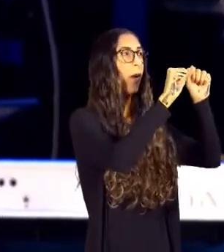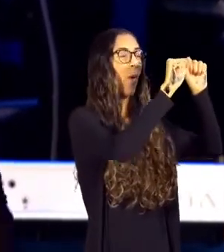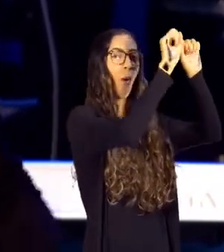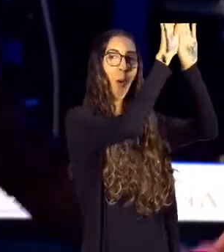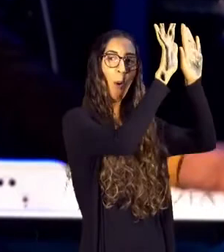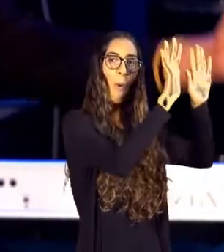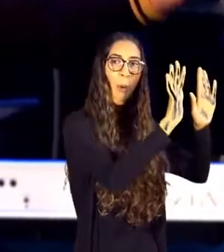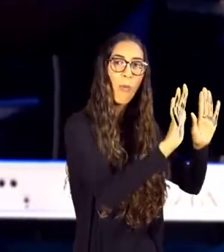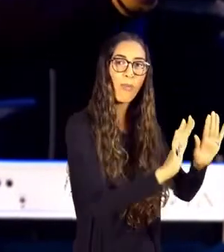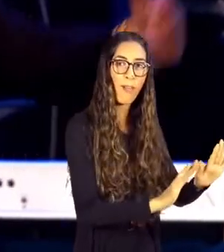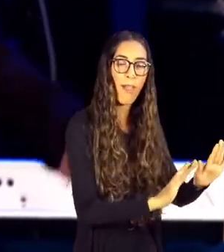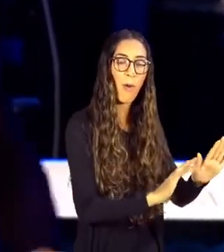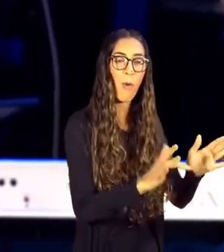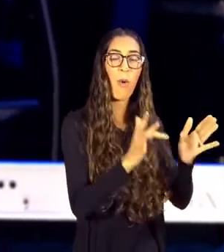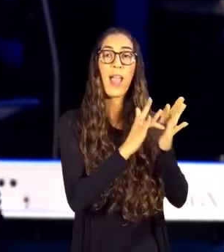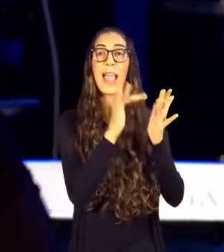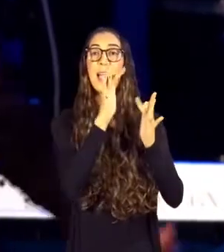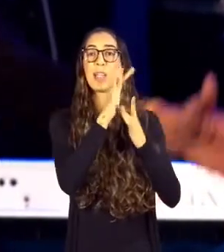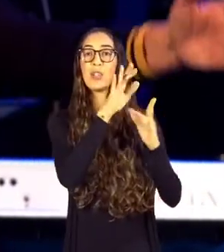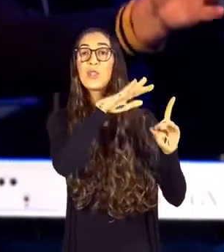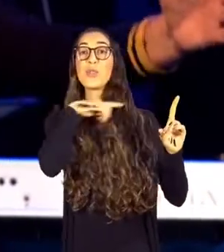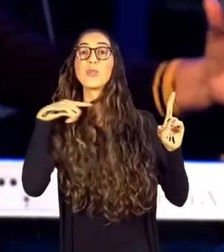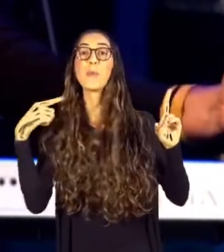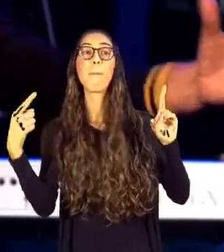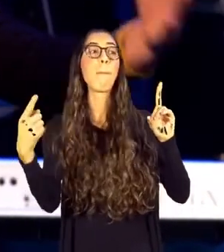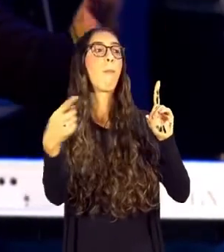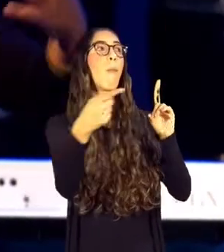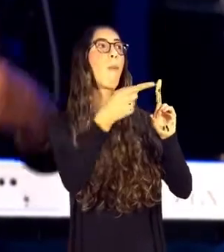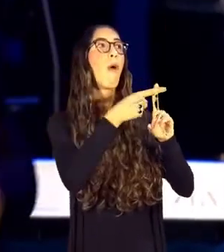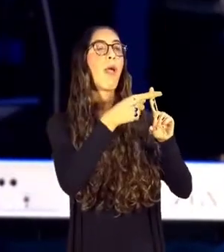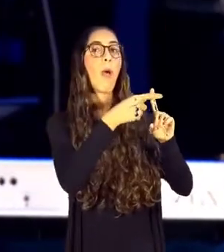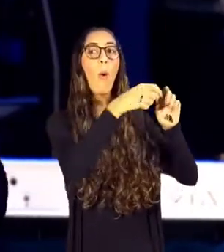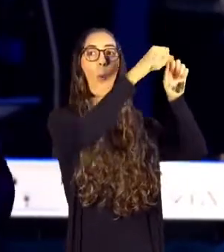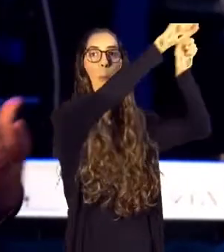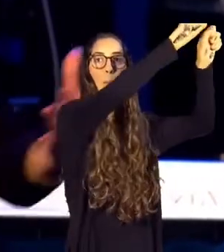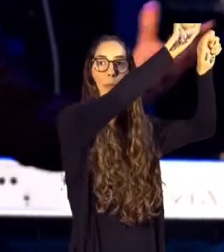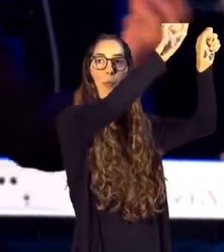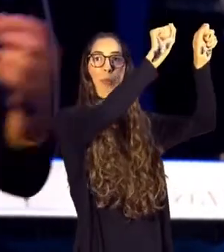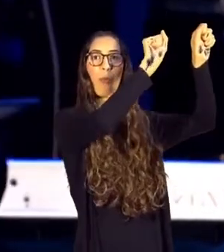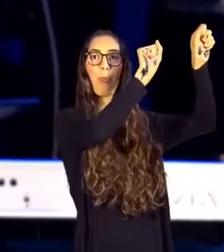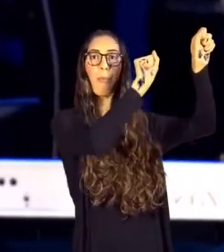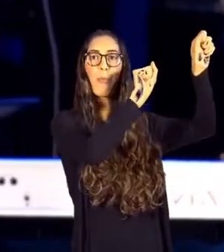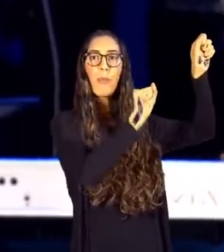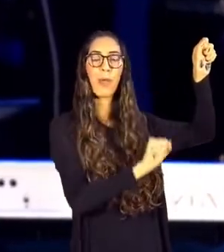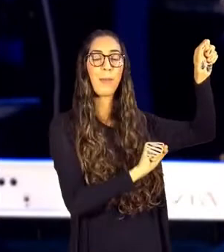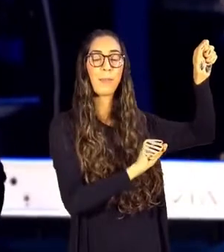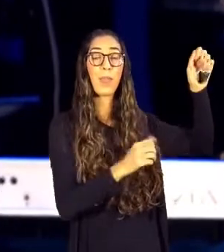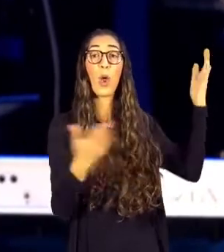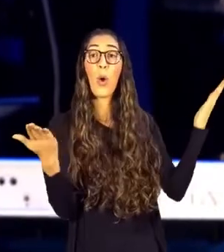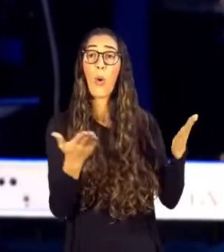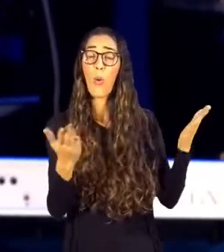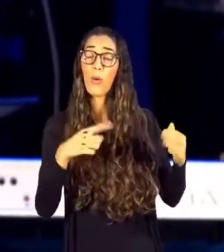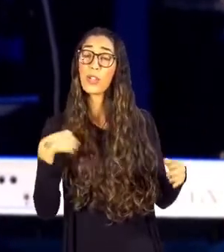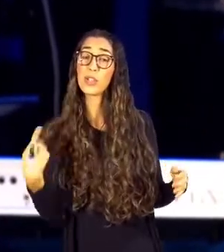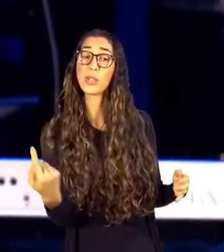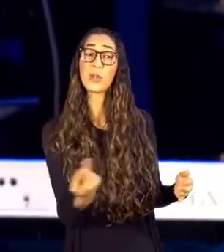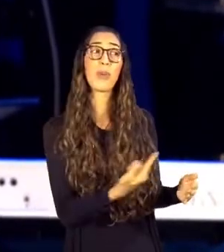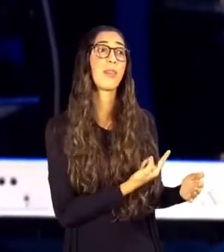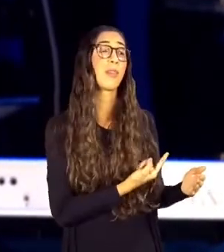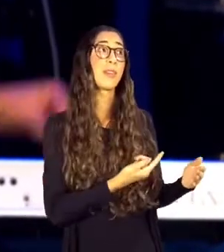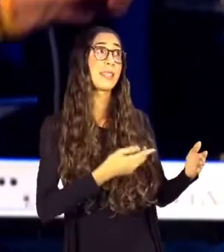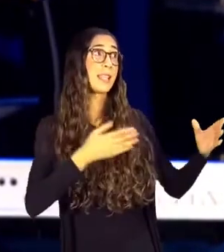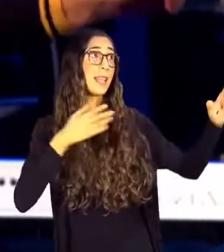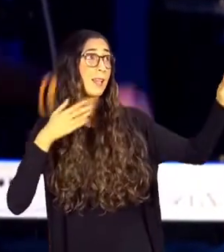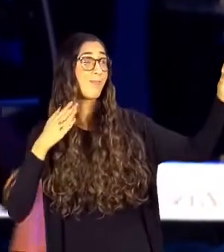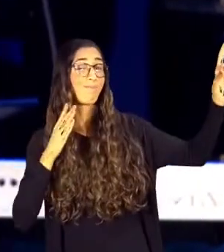Você tem acesso direto. Você tem acesso direto ao Pai. E a gente, como pastor, nós só indicamos o caminho e dizemos para você,